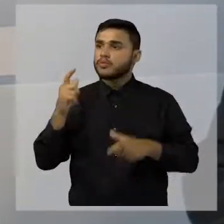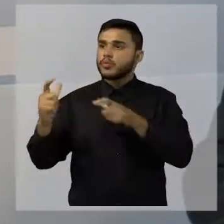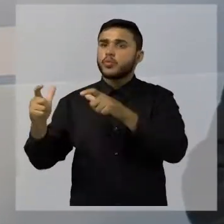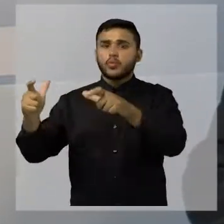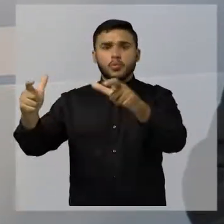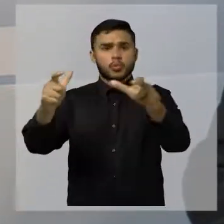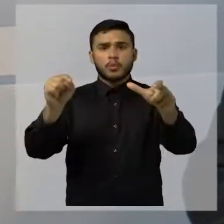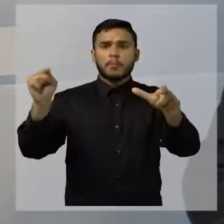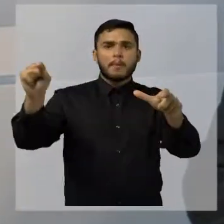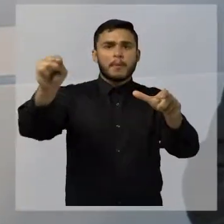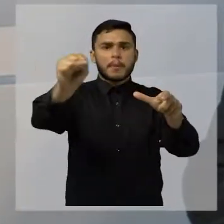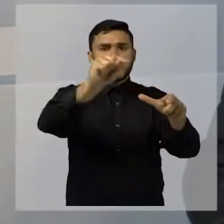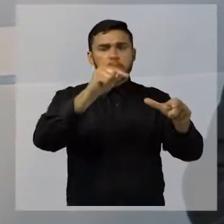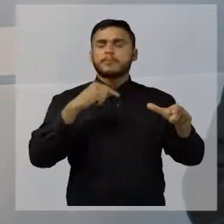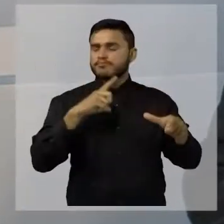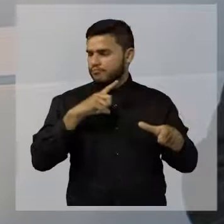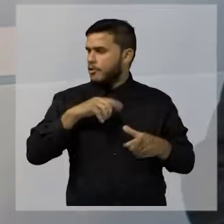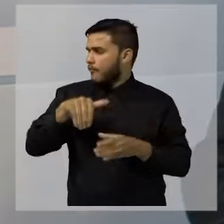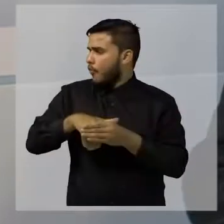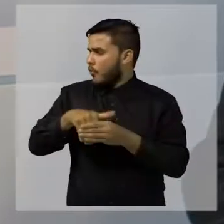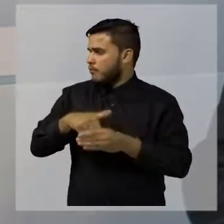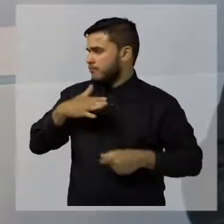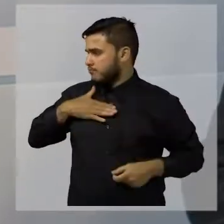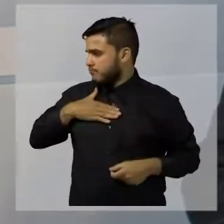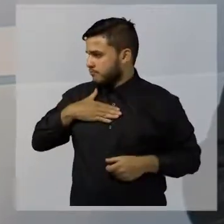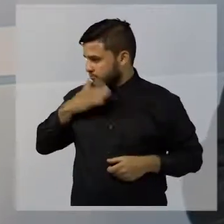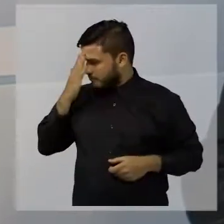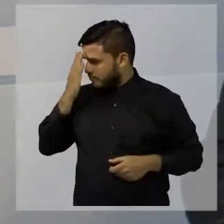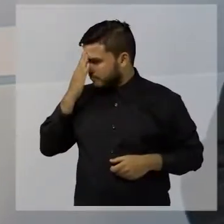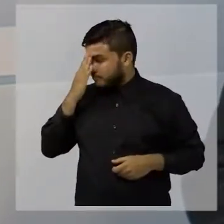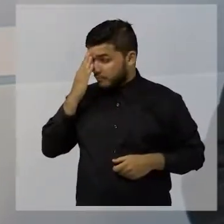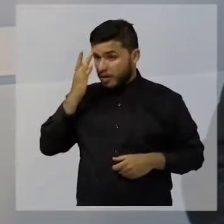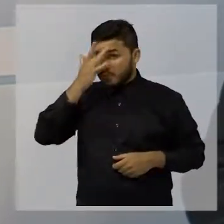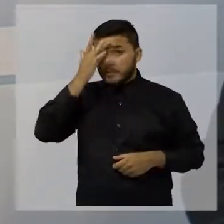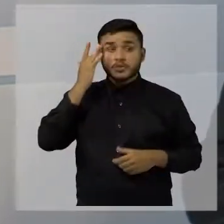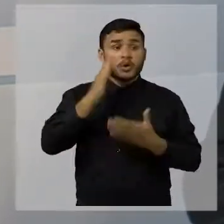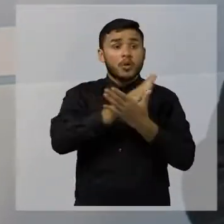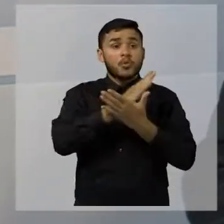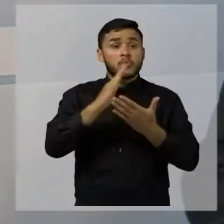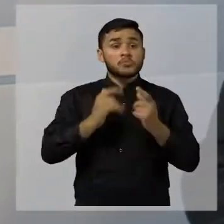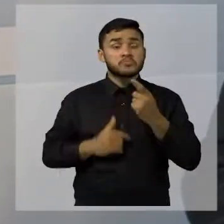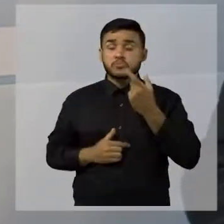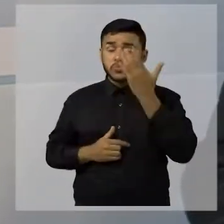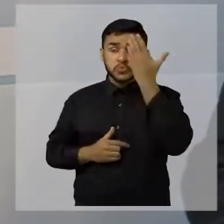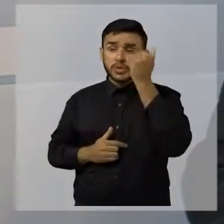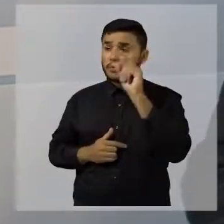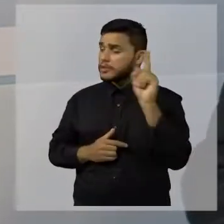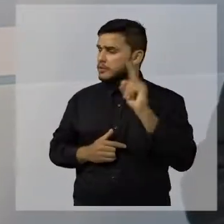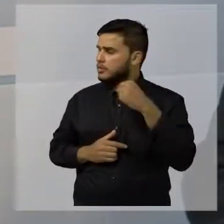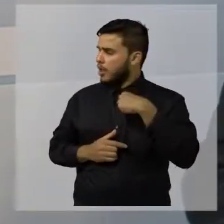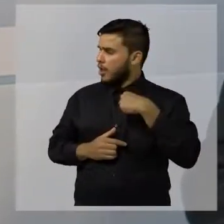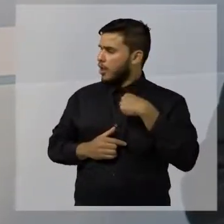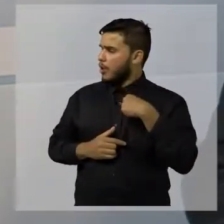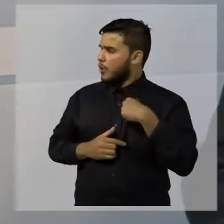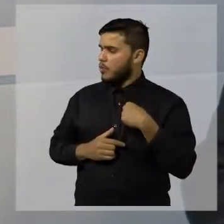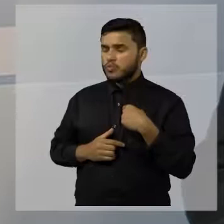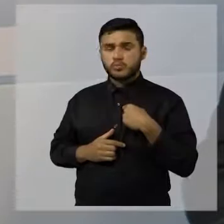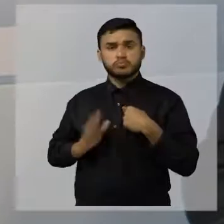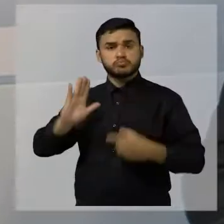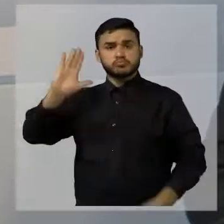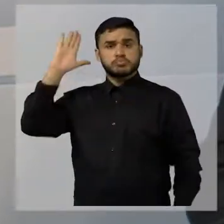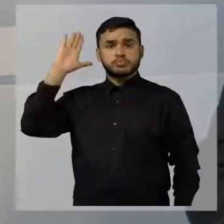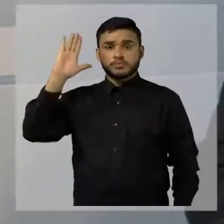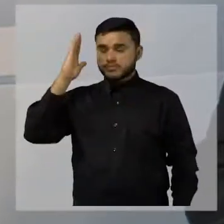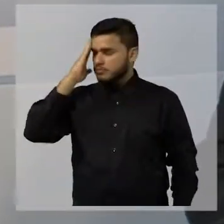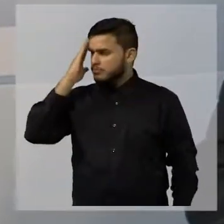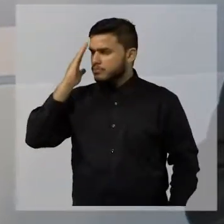e sempre as pessoas que sabem, às vezes nem sabiam que eu era candidato, elas me dão esse apoio. Mas eu tenho atuação também no Planalto Ayrton Senna,